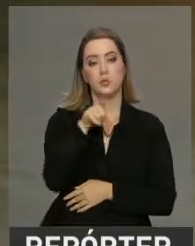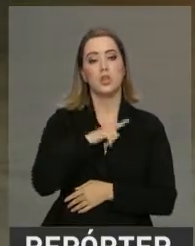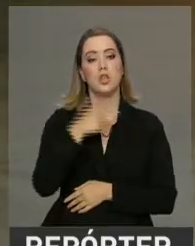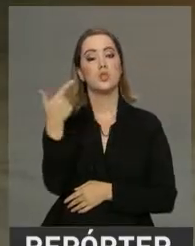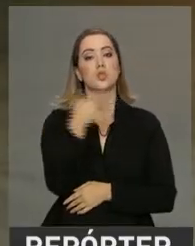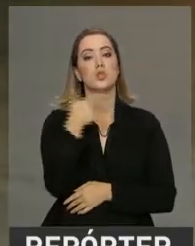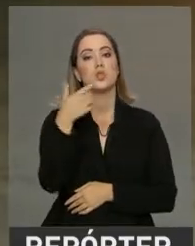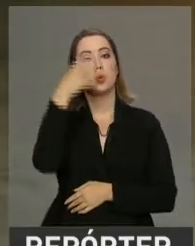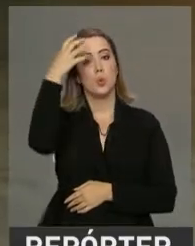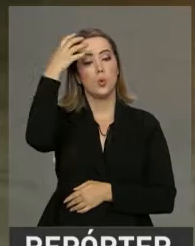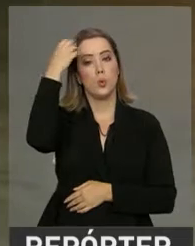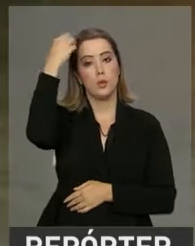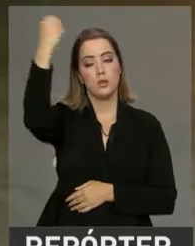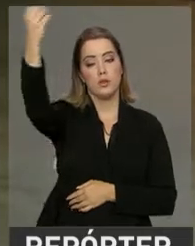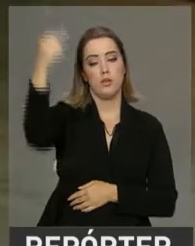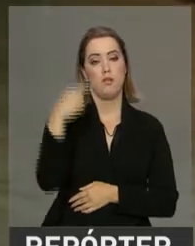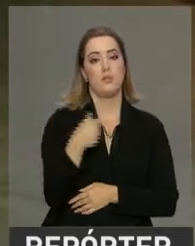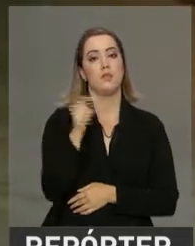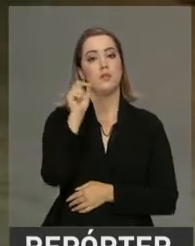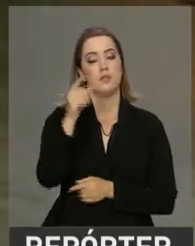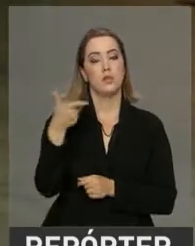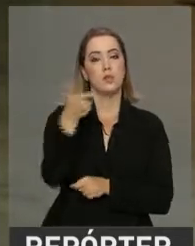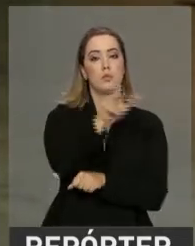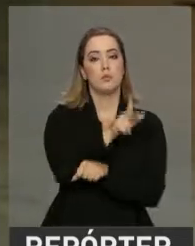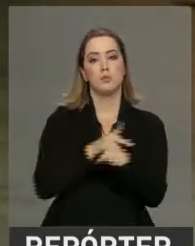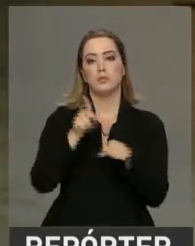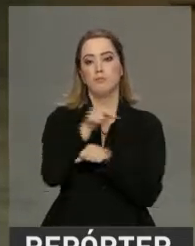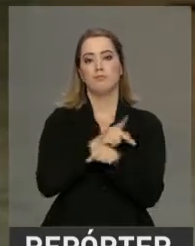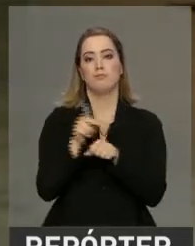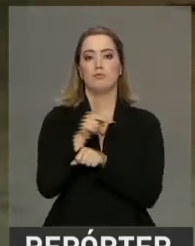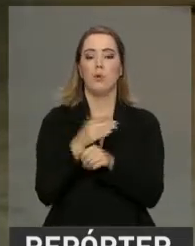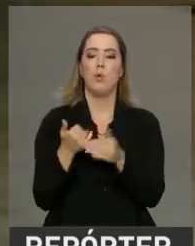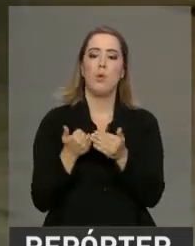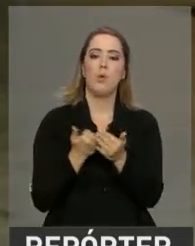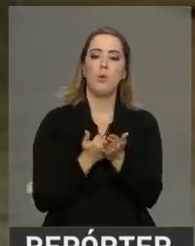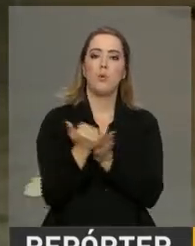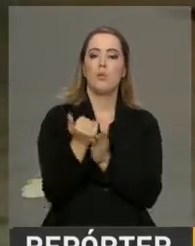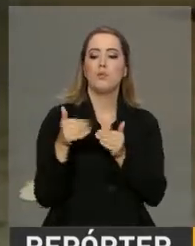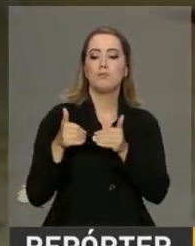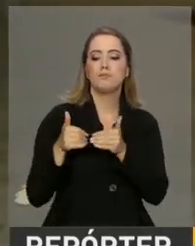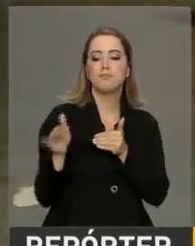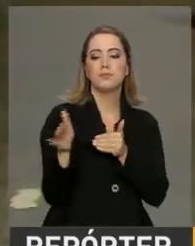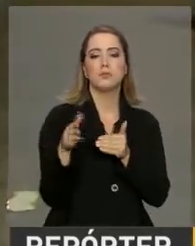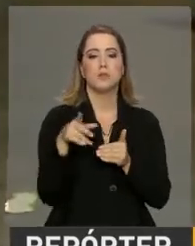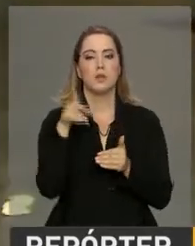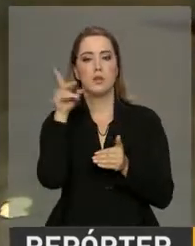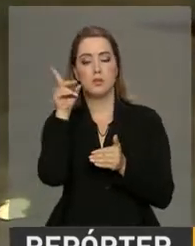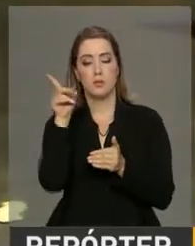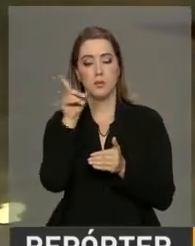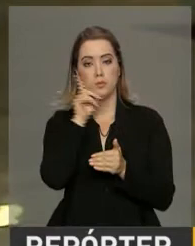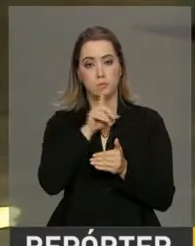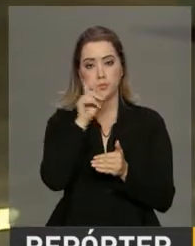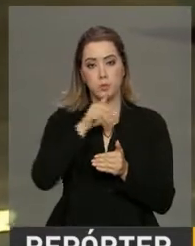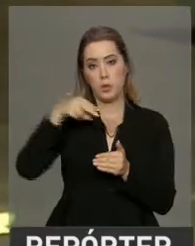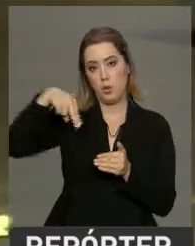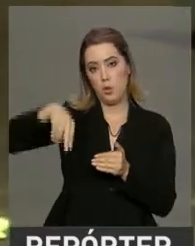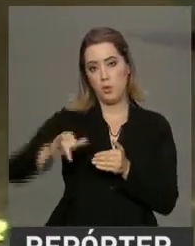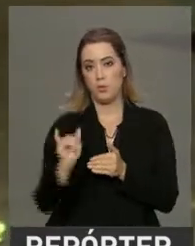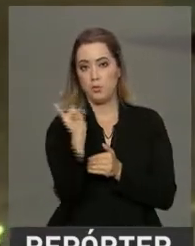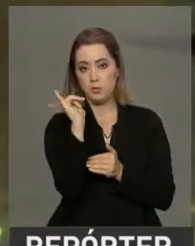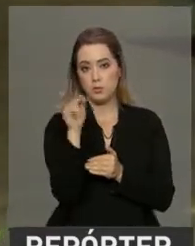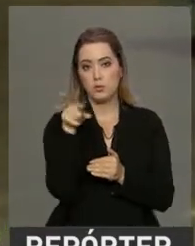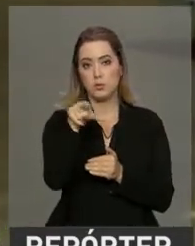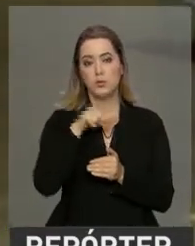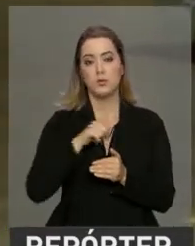segunda viagem internacional do presidente Michel Temer que vai abrir em Nova York a 71ª assembleia geral das Nações Unidas e